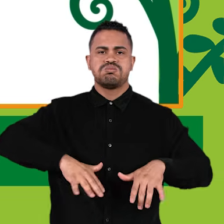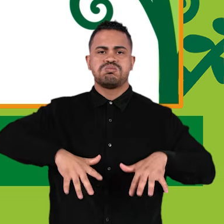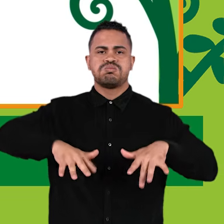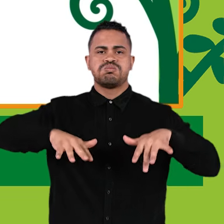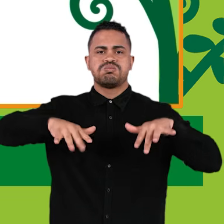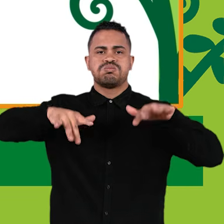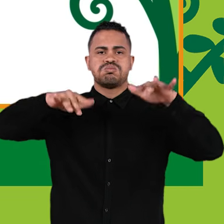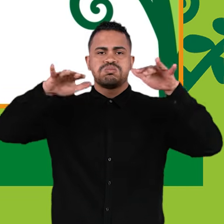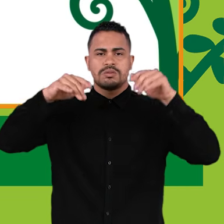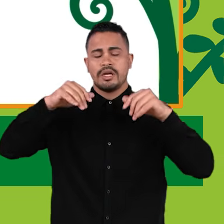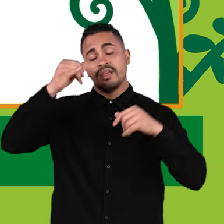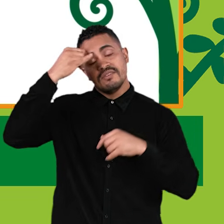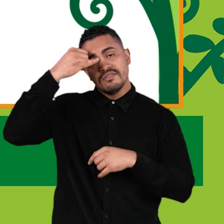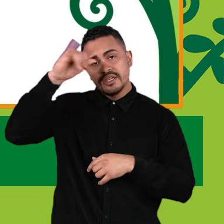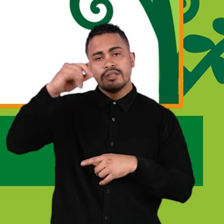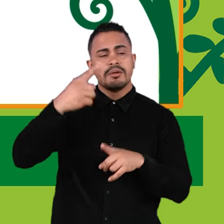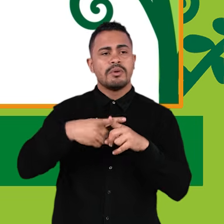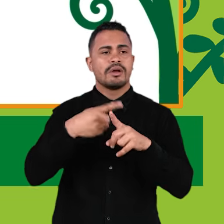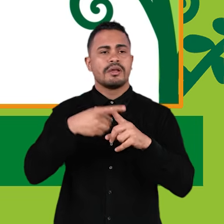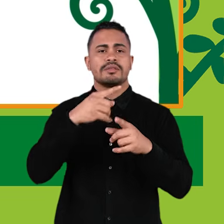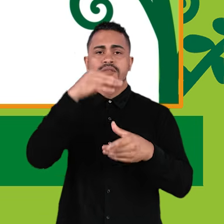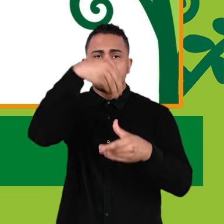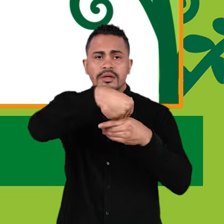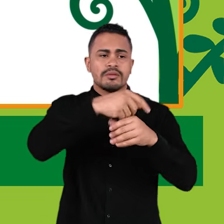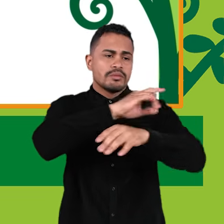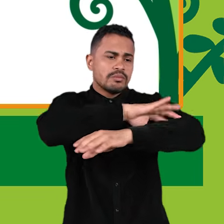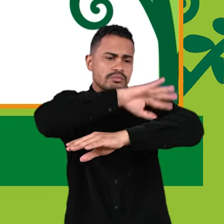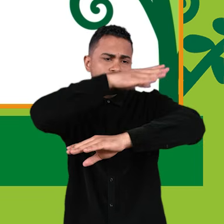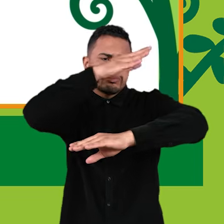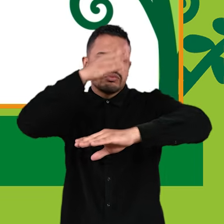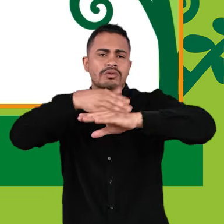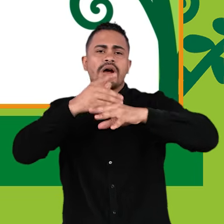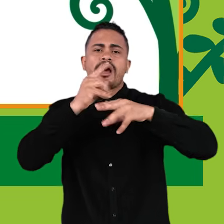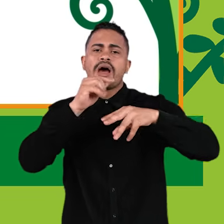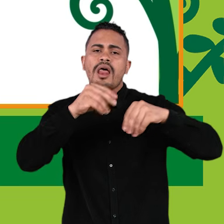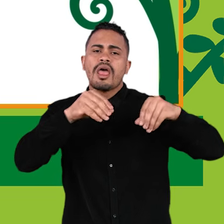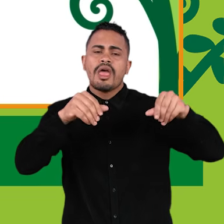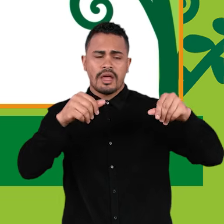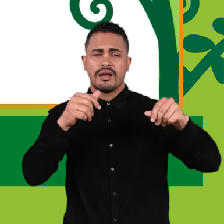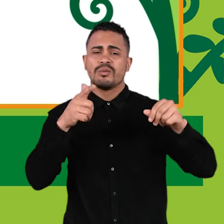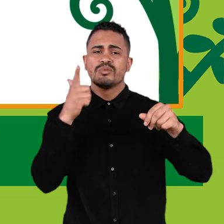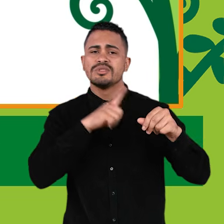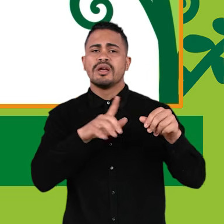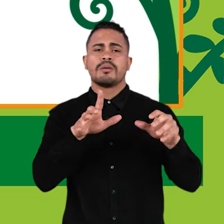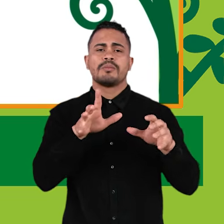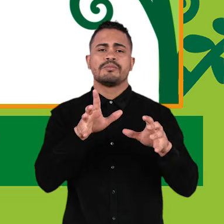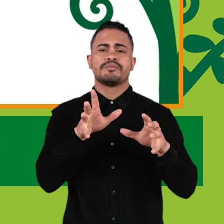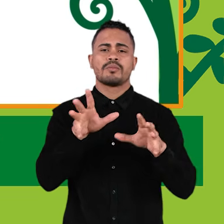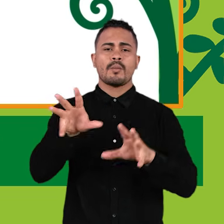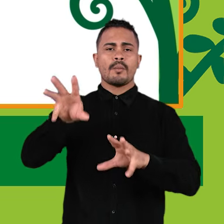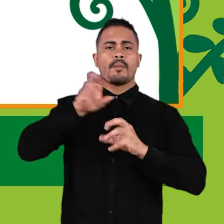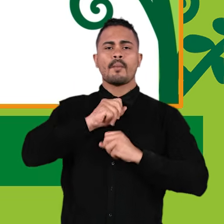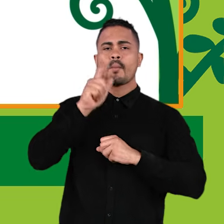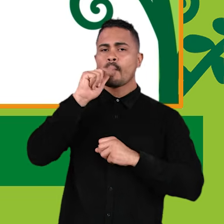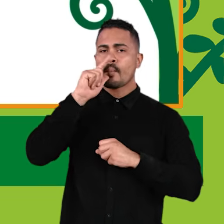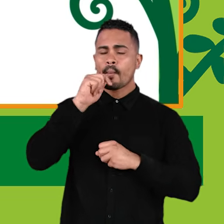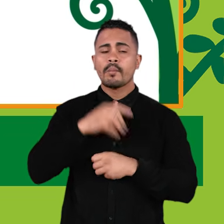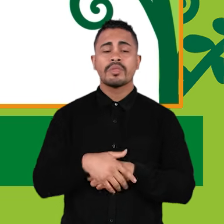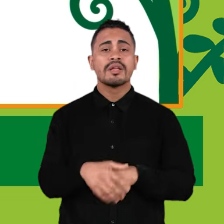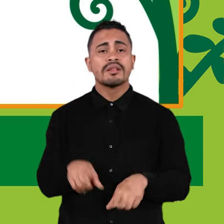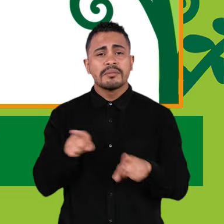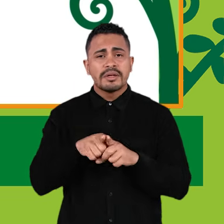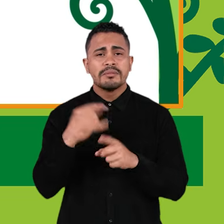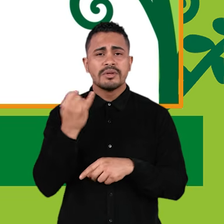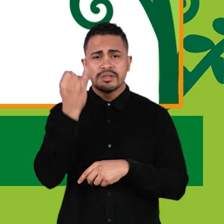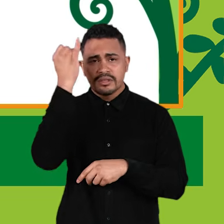ser absorvida pela areia da duna e vai reabastecer o lençol freático. A importância de uma cidade arborizada. Se você tem ali qualquer